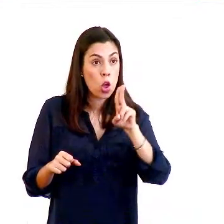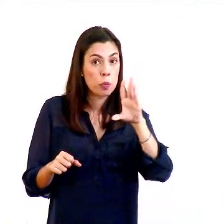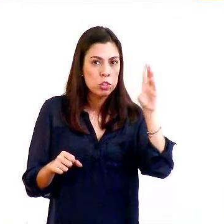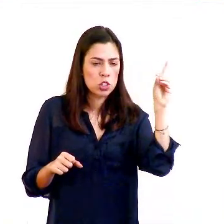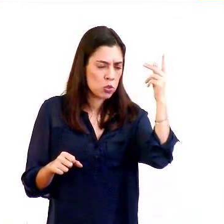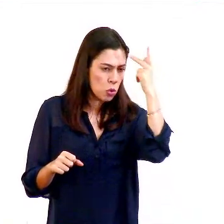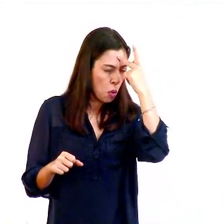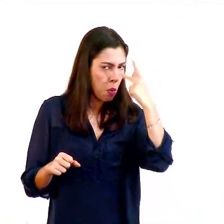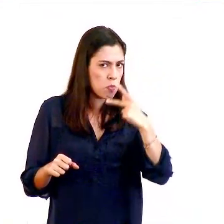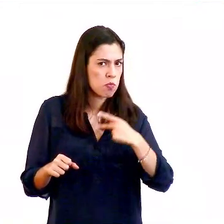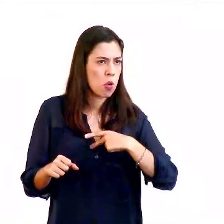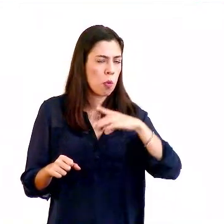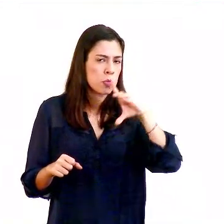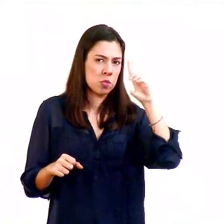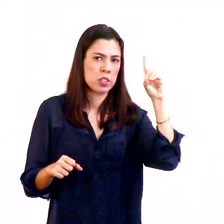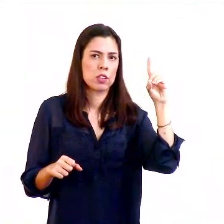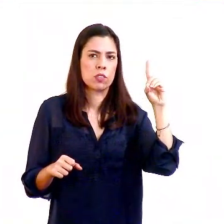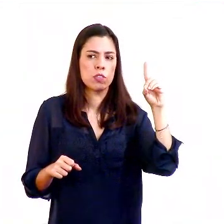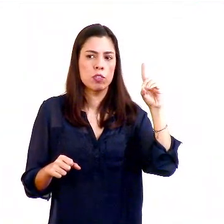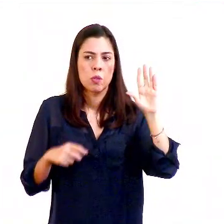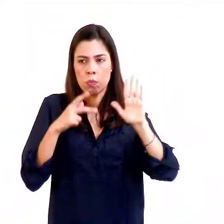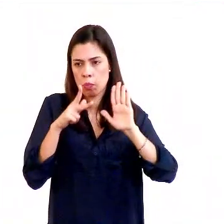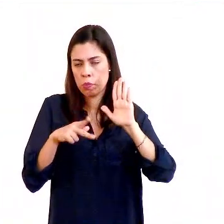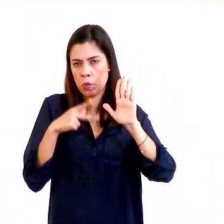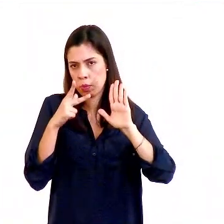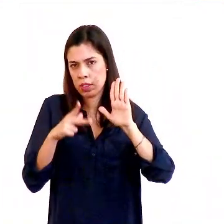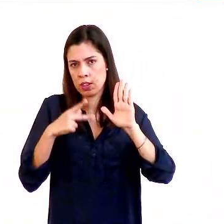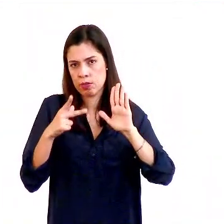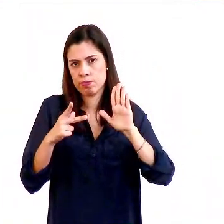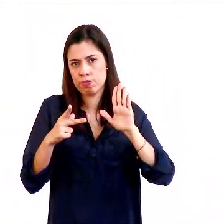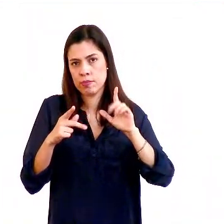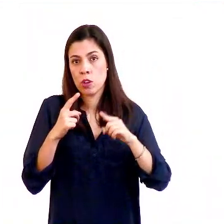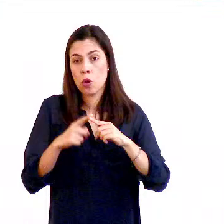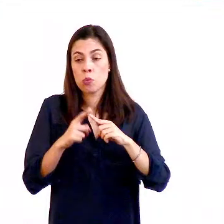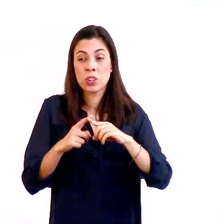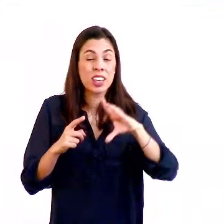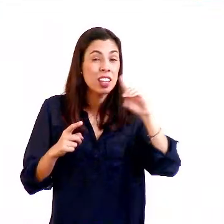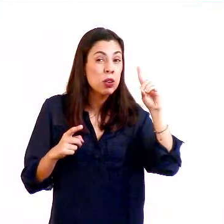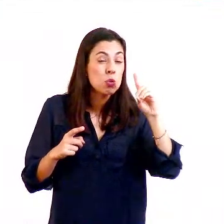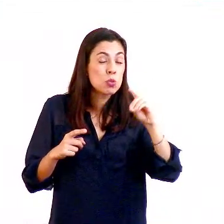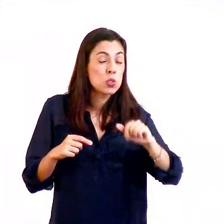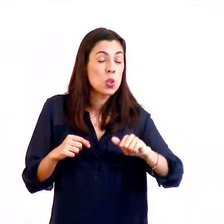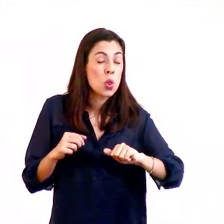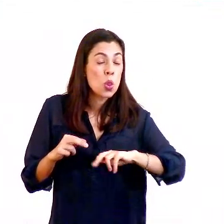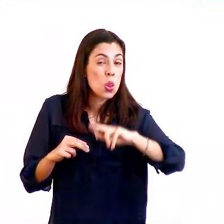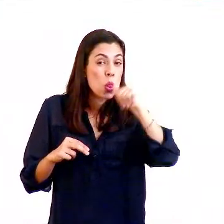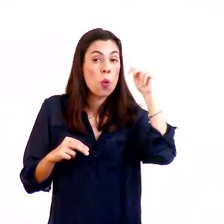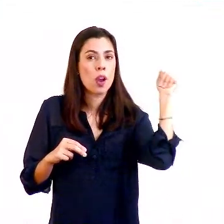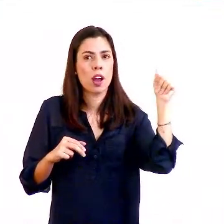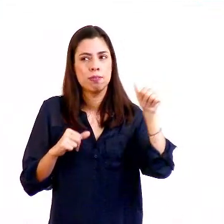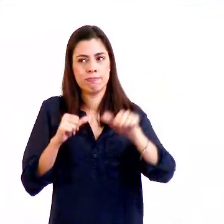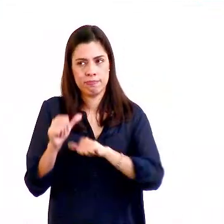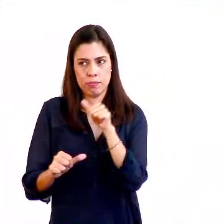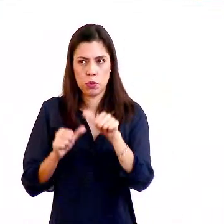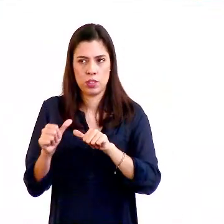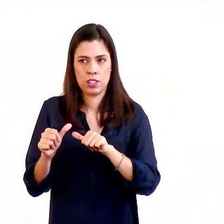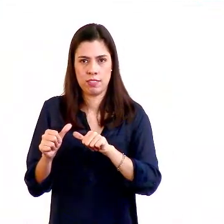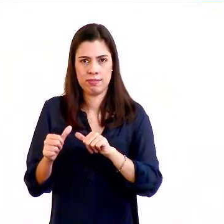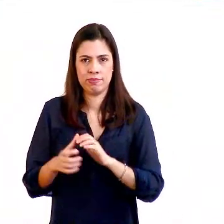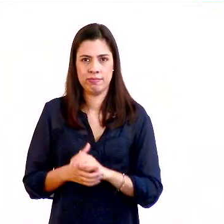mediante duas coisas imutáveis, nas quais é impossível que Deus minta,